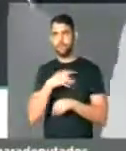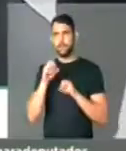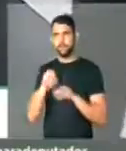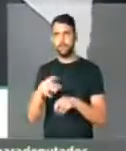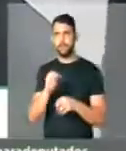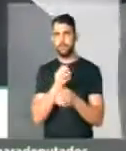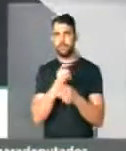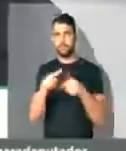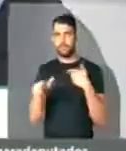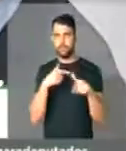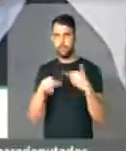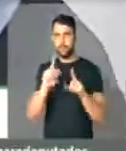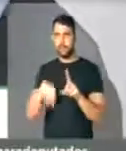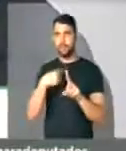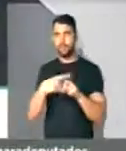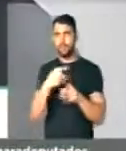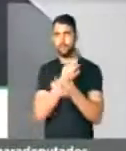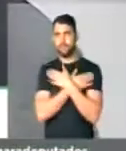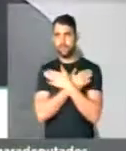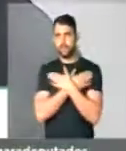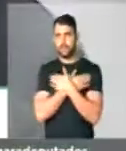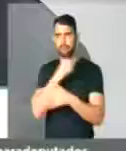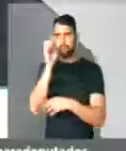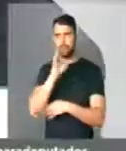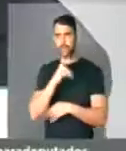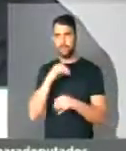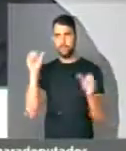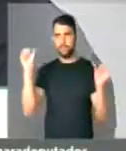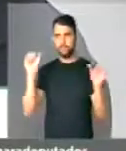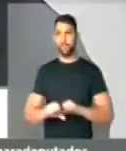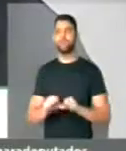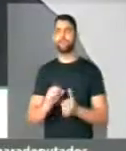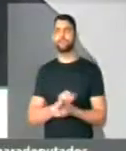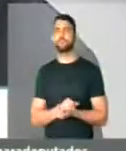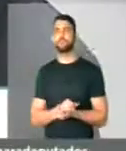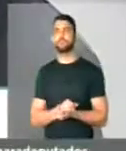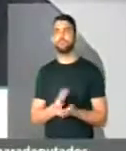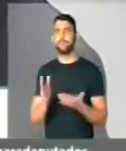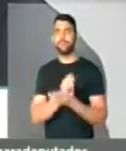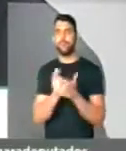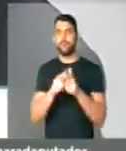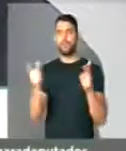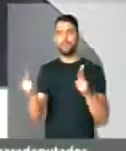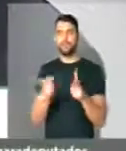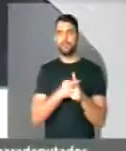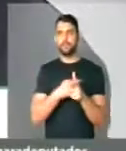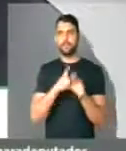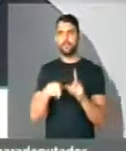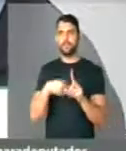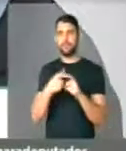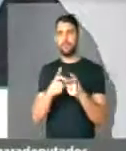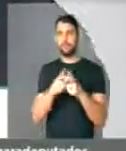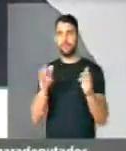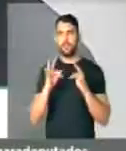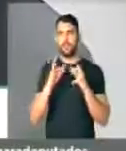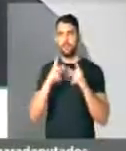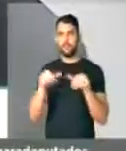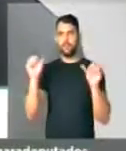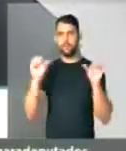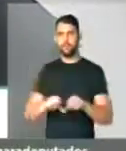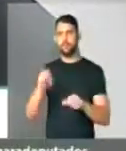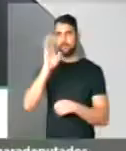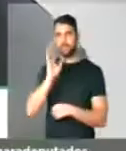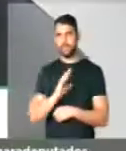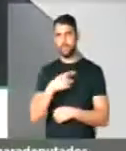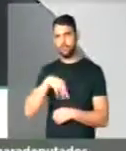do emprego. Aumenta o desemprego e o Brasil piora. Aumenta a dívida, aumenta tudo de pior